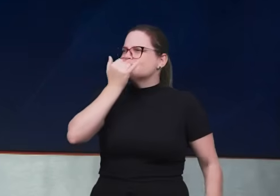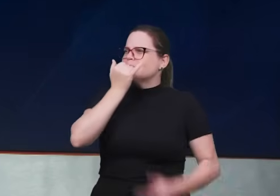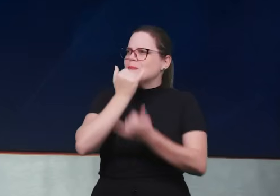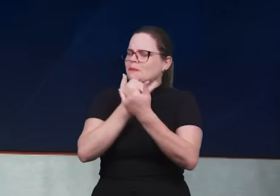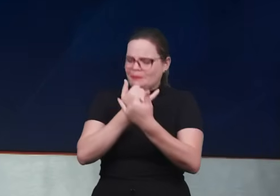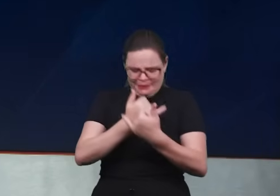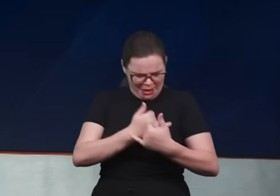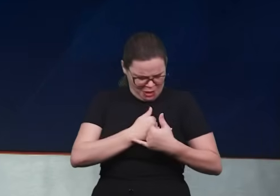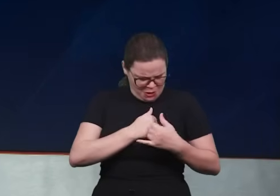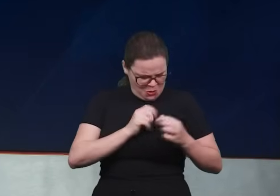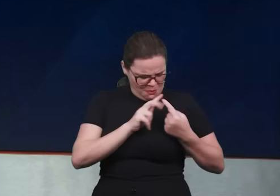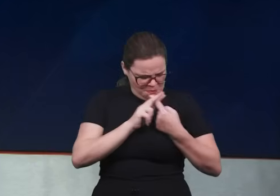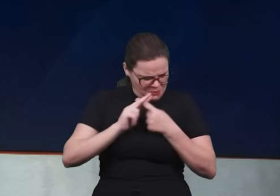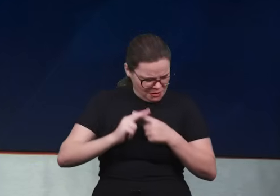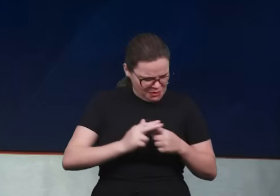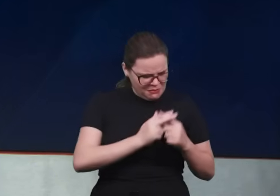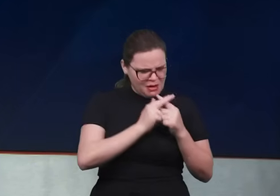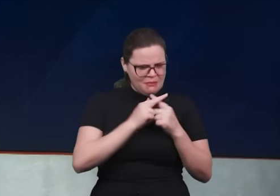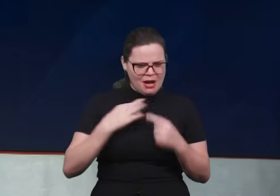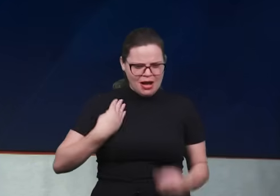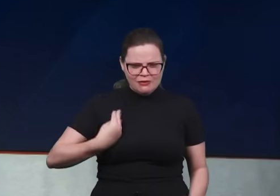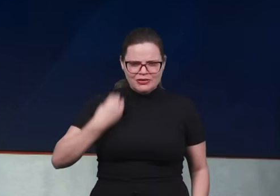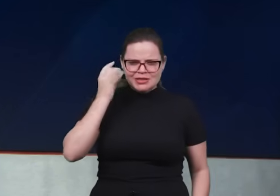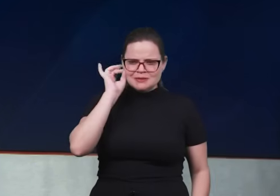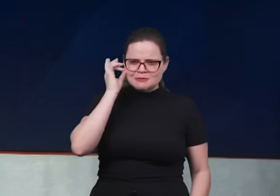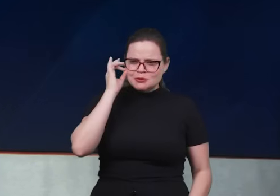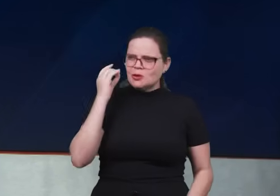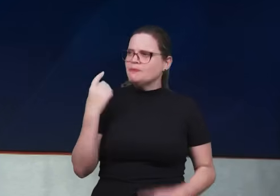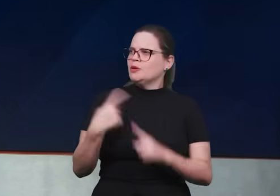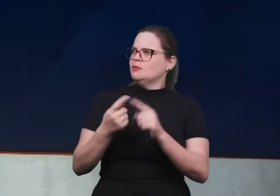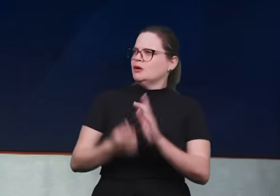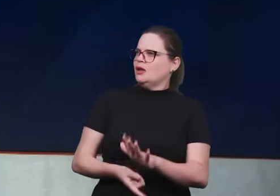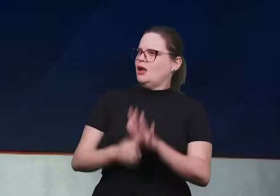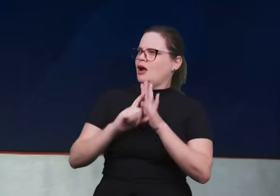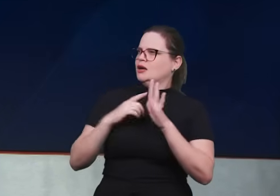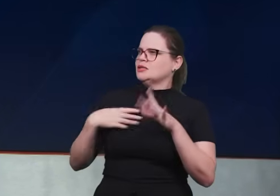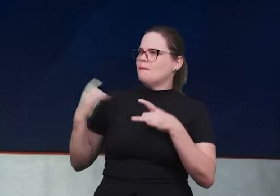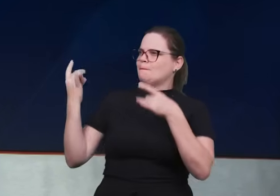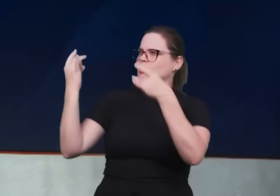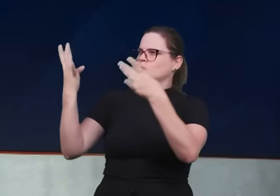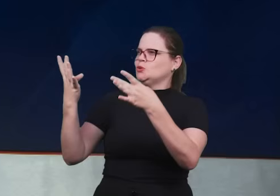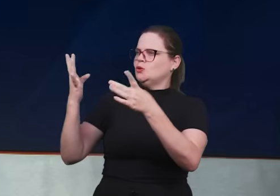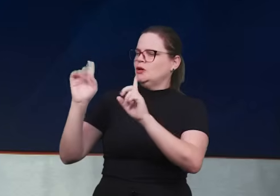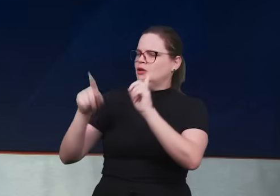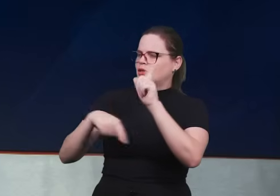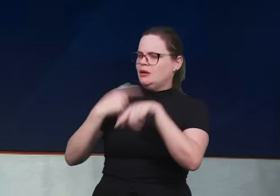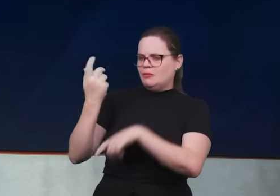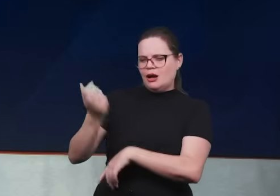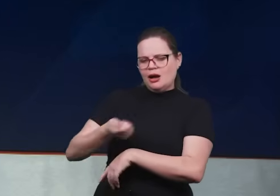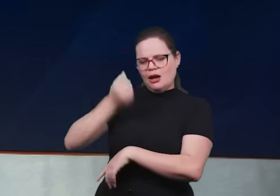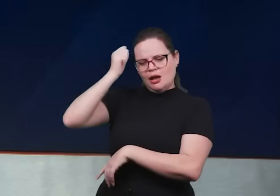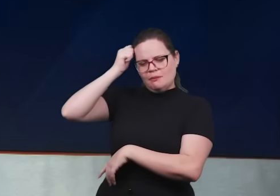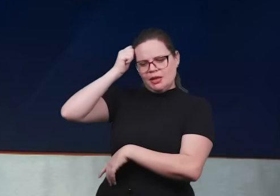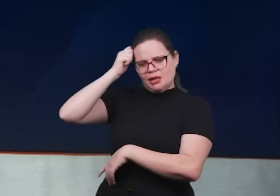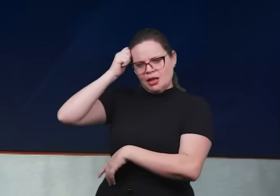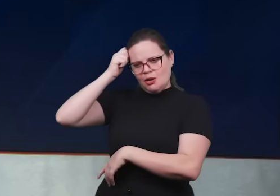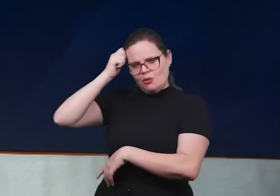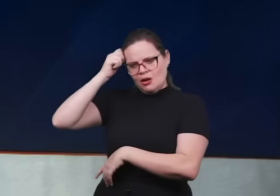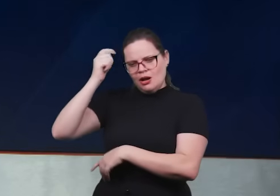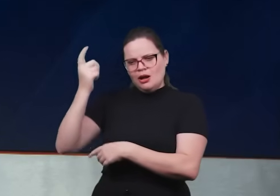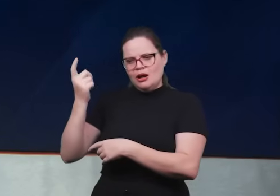e restaura espiritualmente alguém que decide abandonar os seus caminhos e perseverar